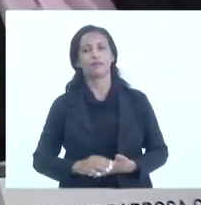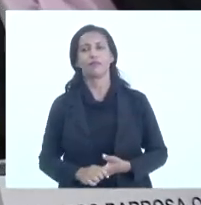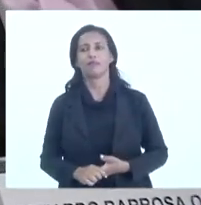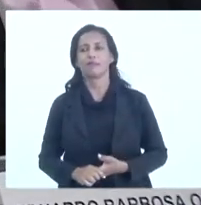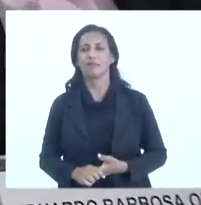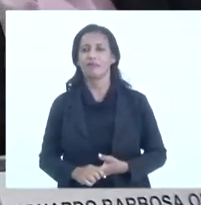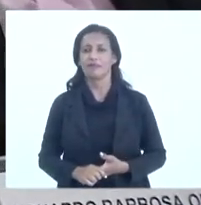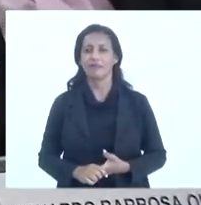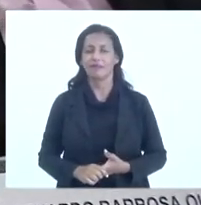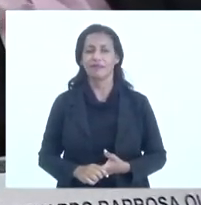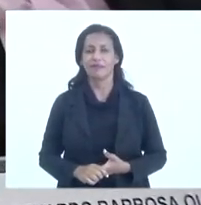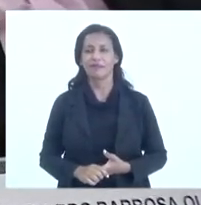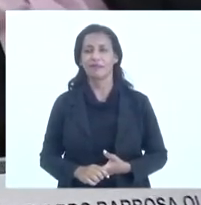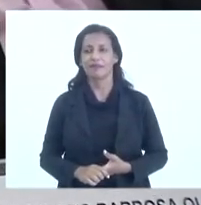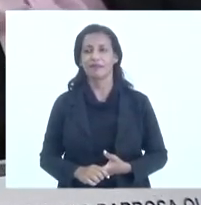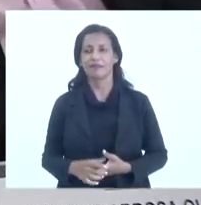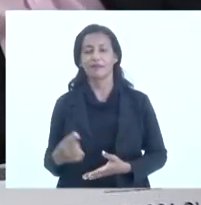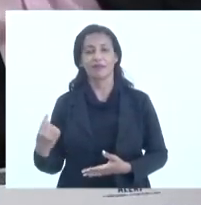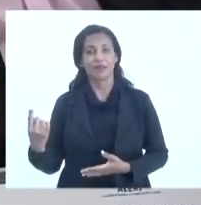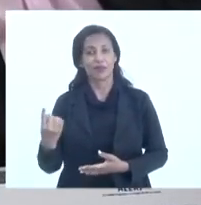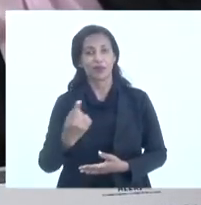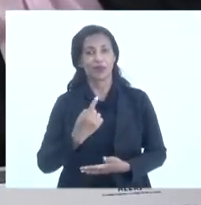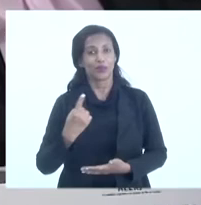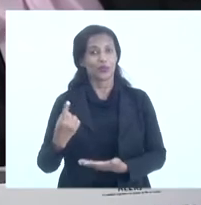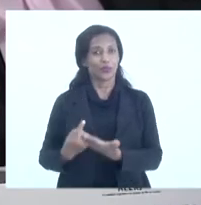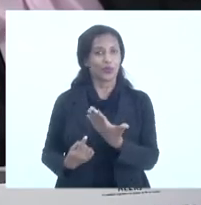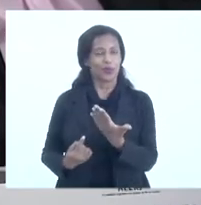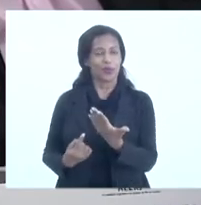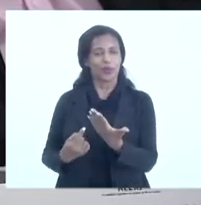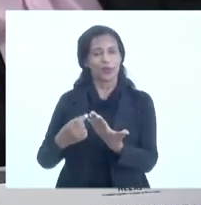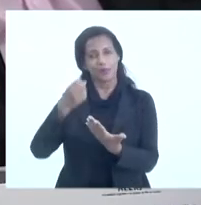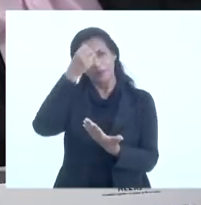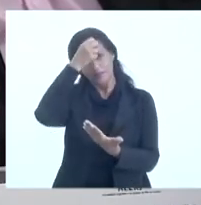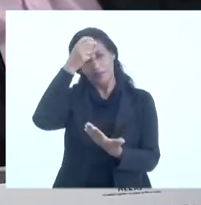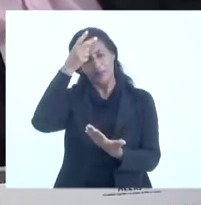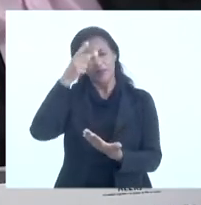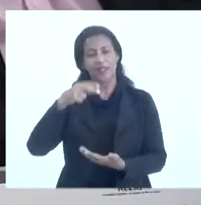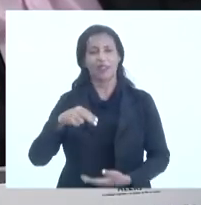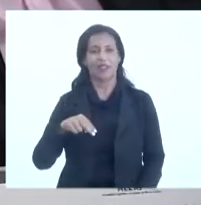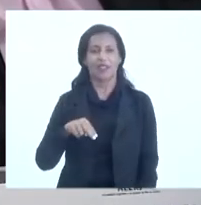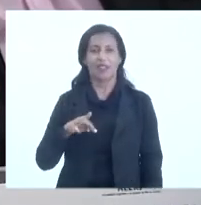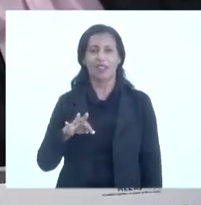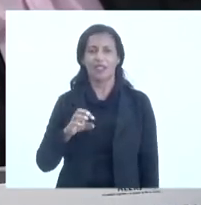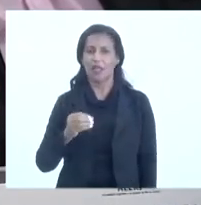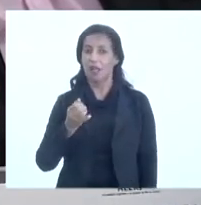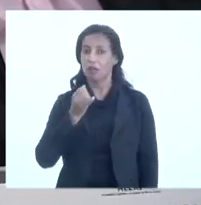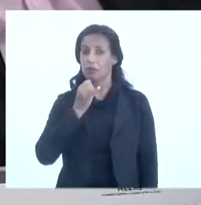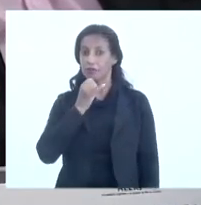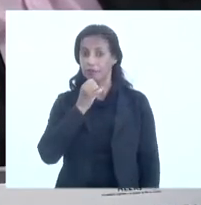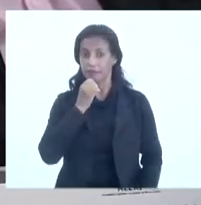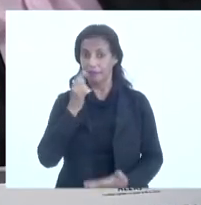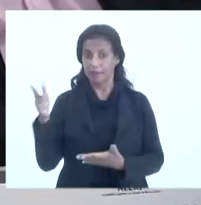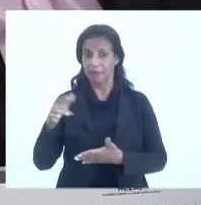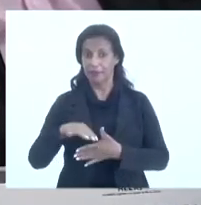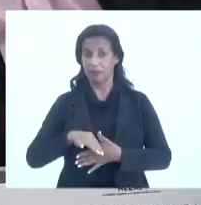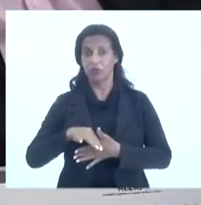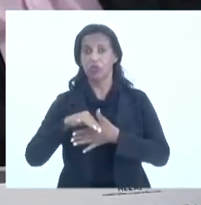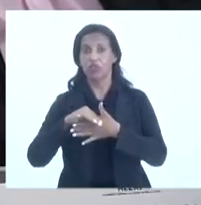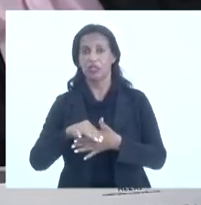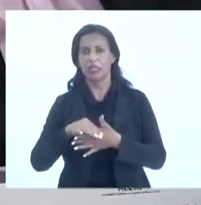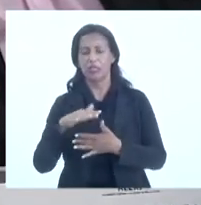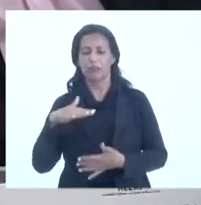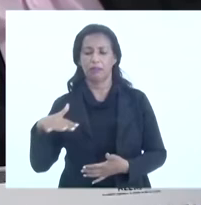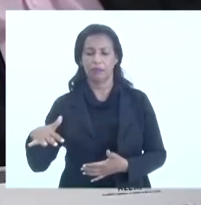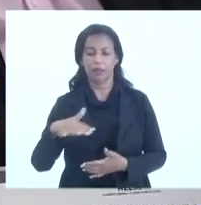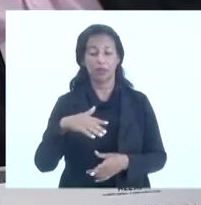lá no cantinho. Nosso anfitrião, prefeito Neto, que é um exemplo de liderança para a nossa